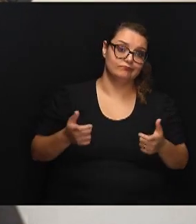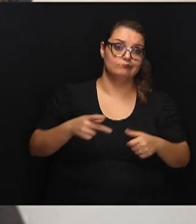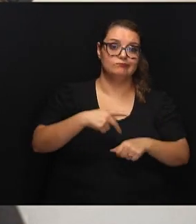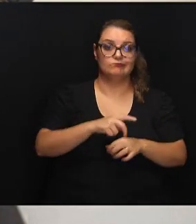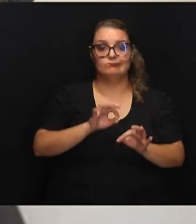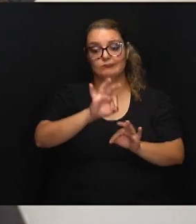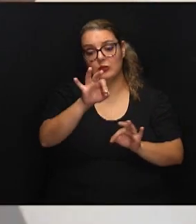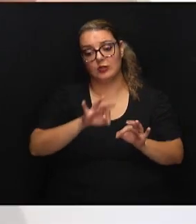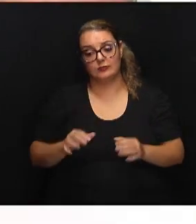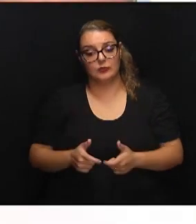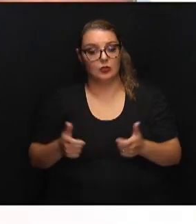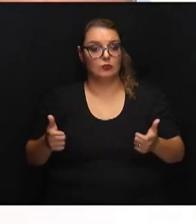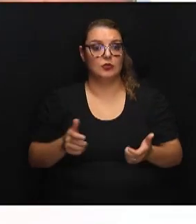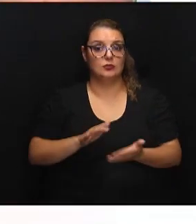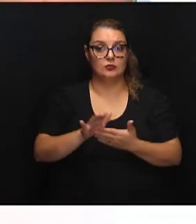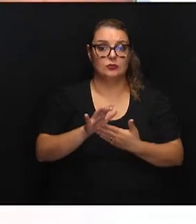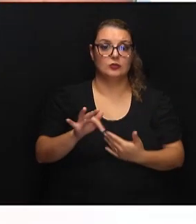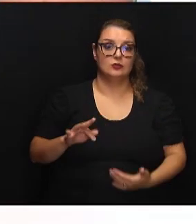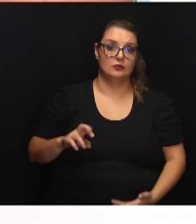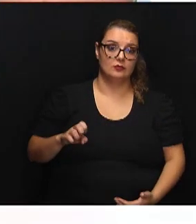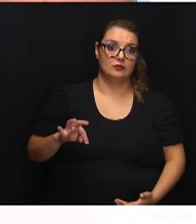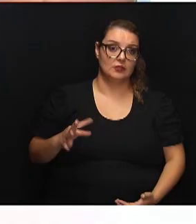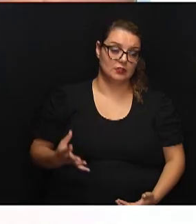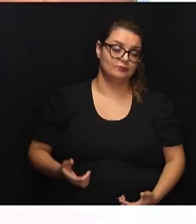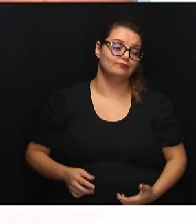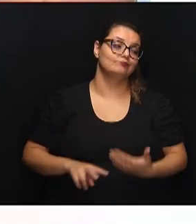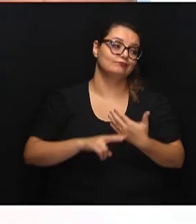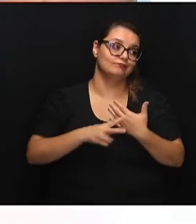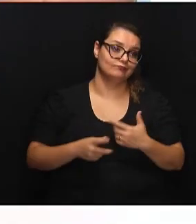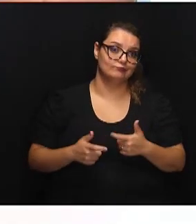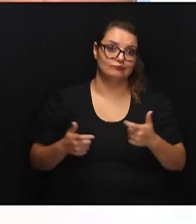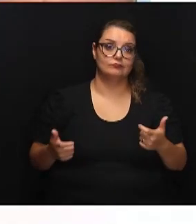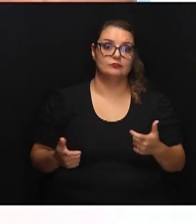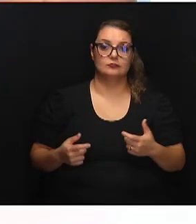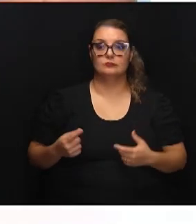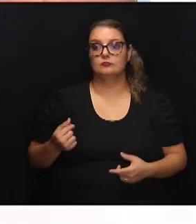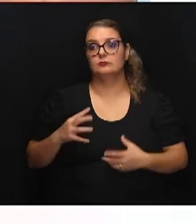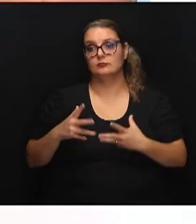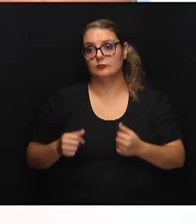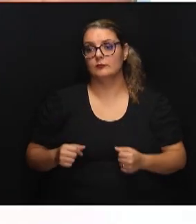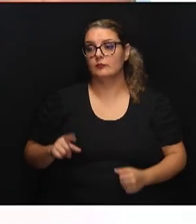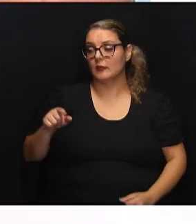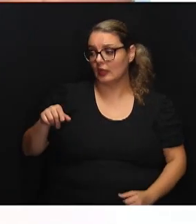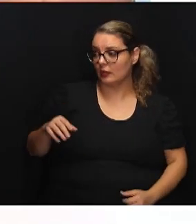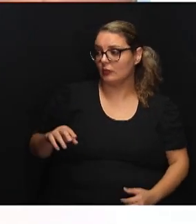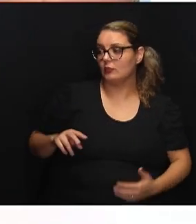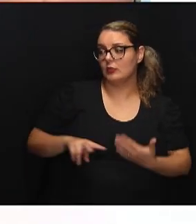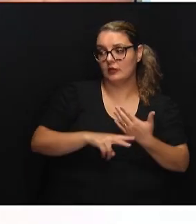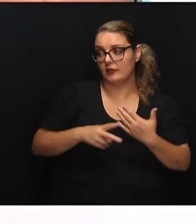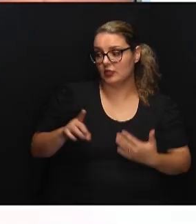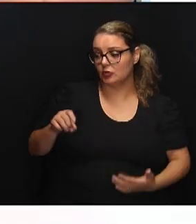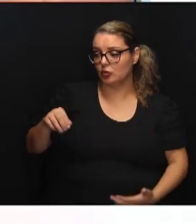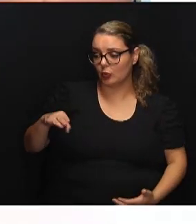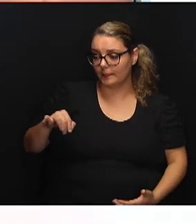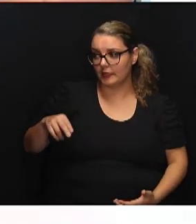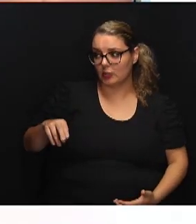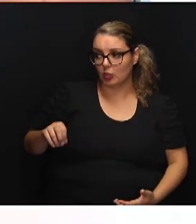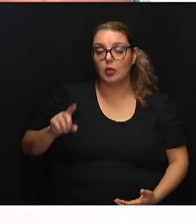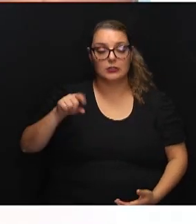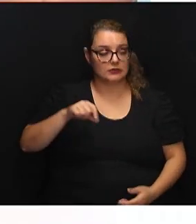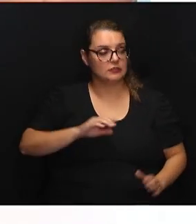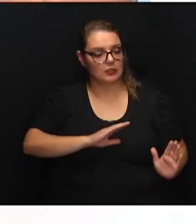no custo do frete tem um efeito muito forte sobre o preço de tudo, da comida. Efeito dominó, né? Um efeito dominó, né? Então, bem